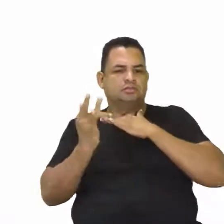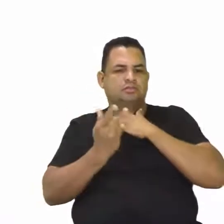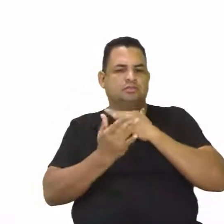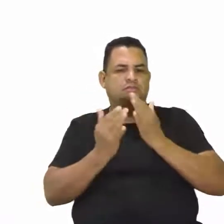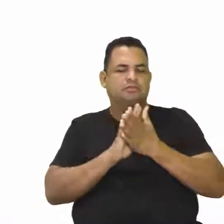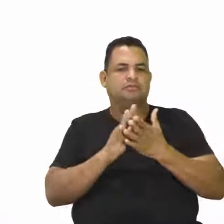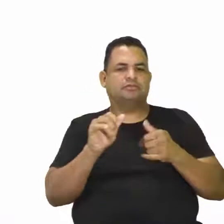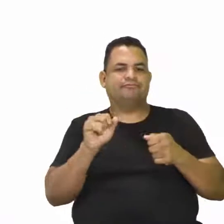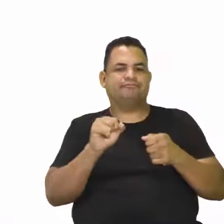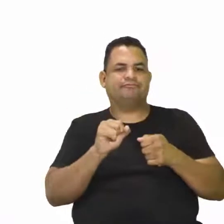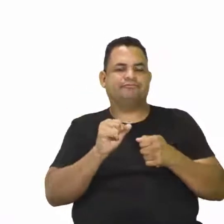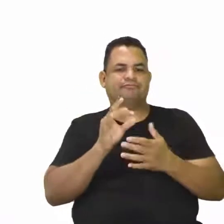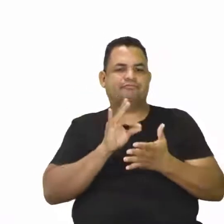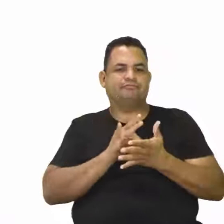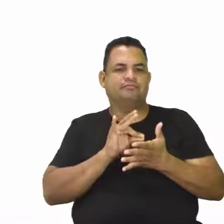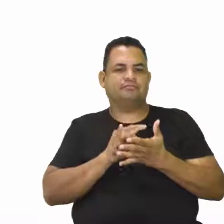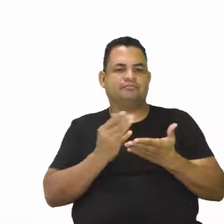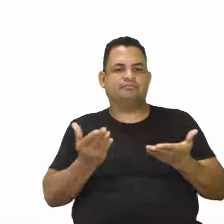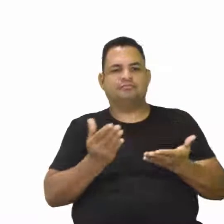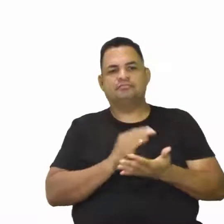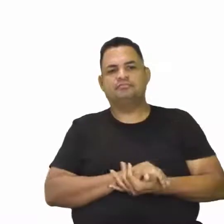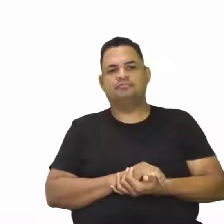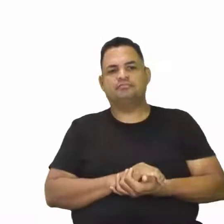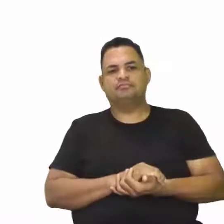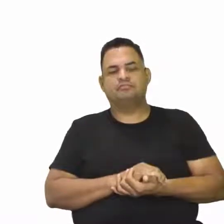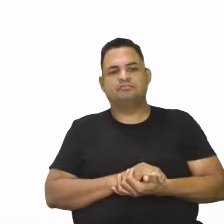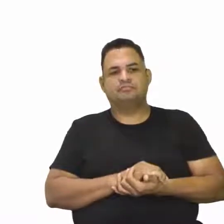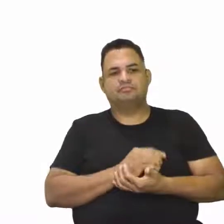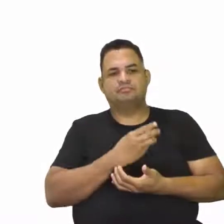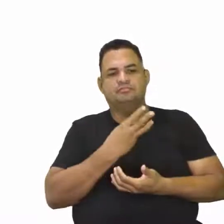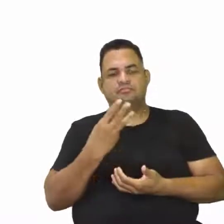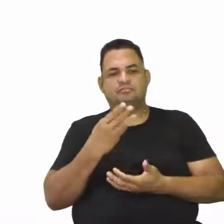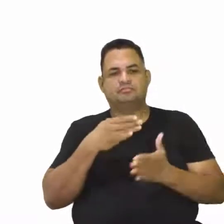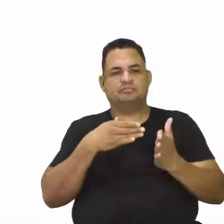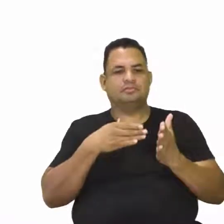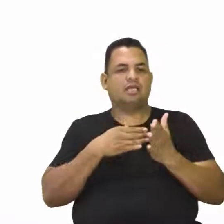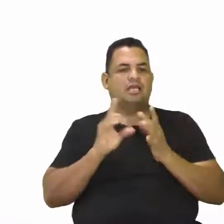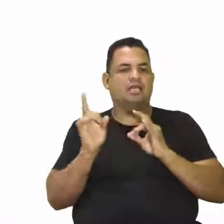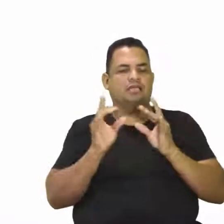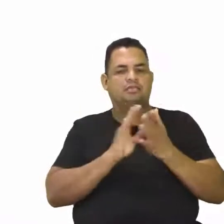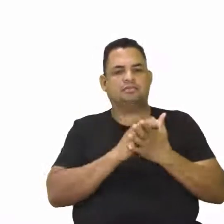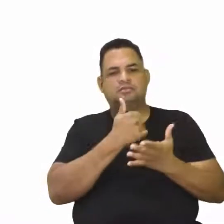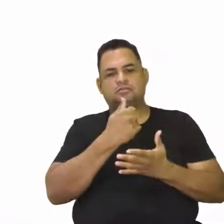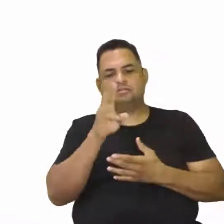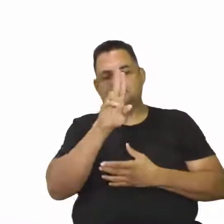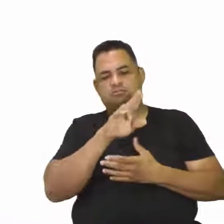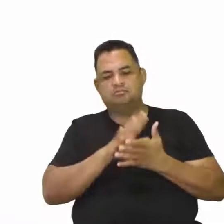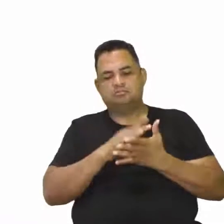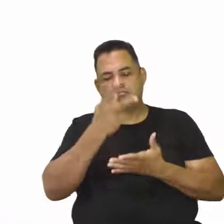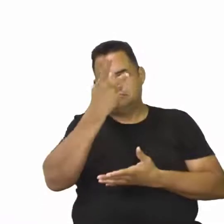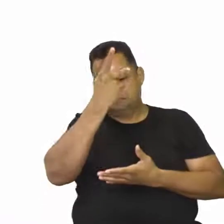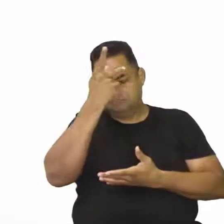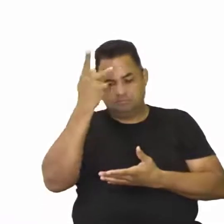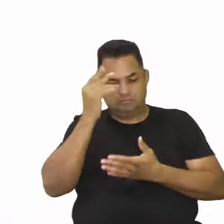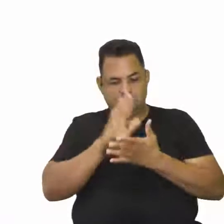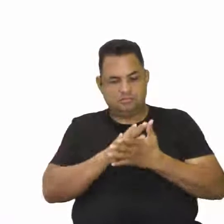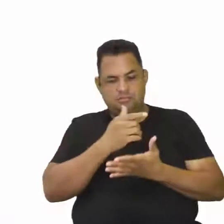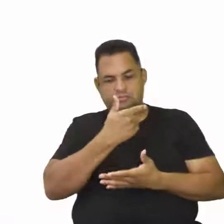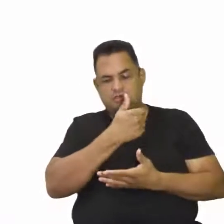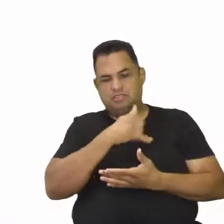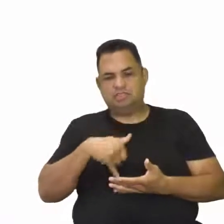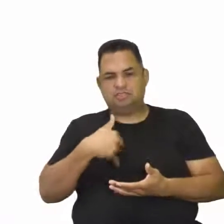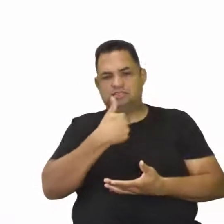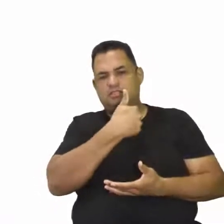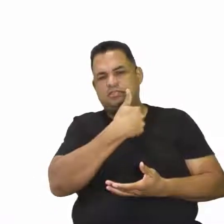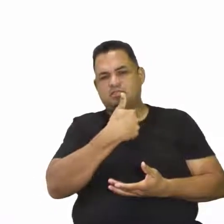gente, é verdade, viu? Olha só, 3 a cada 10 usuários entre 15 e 25 anos foram